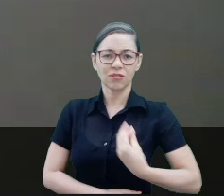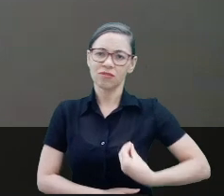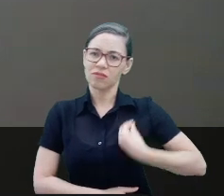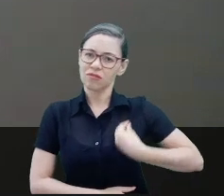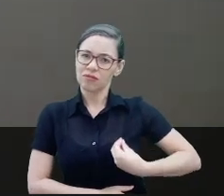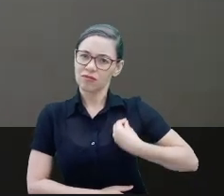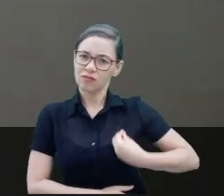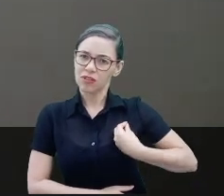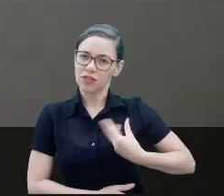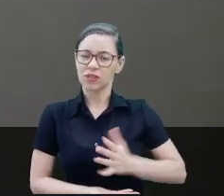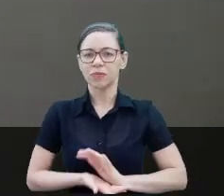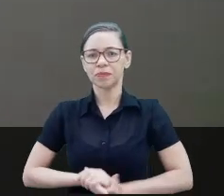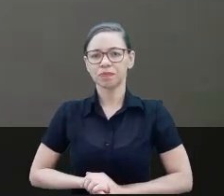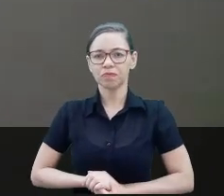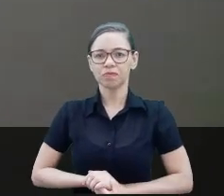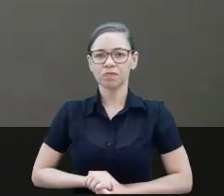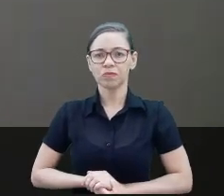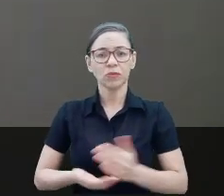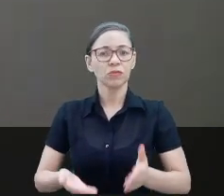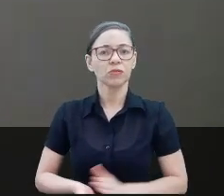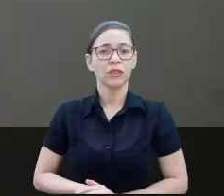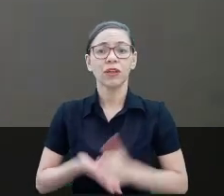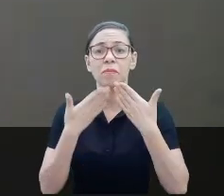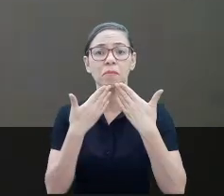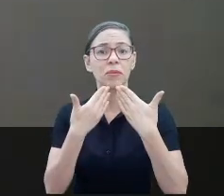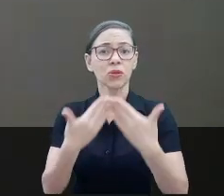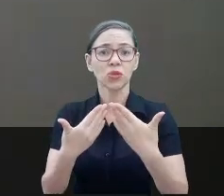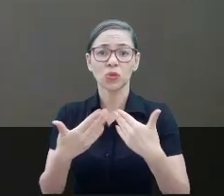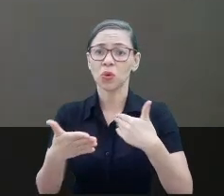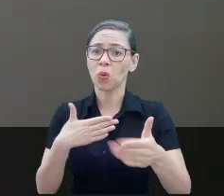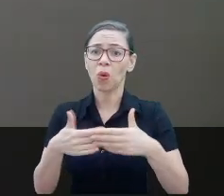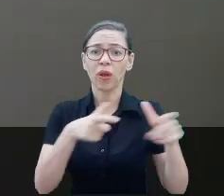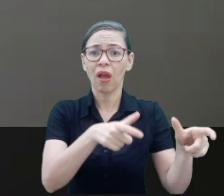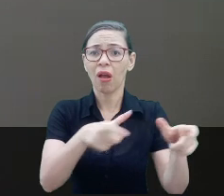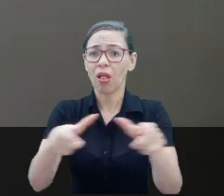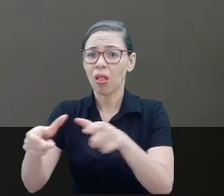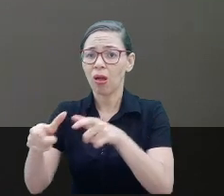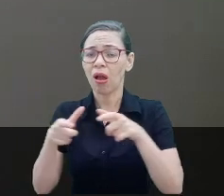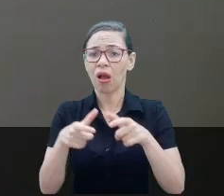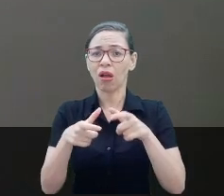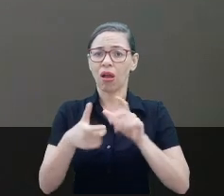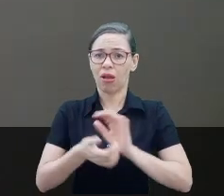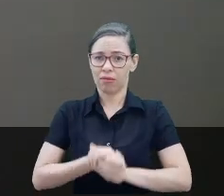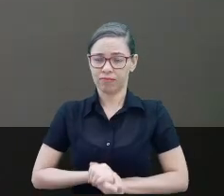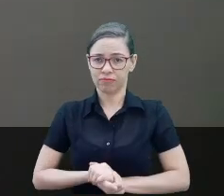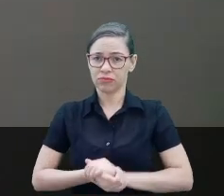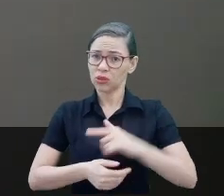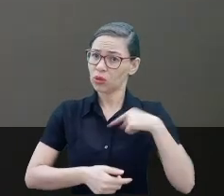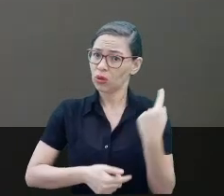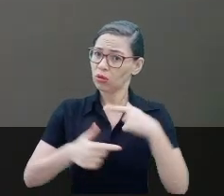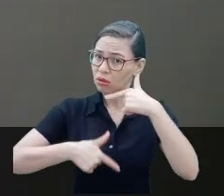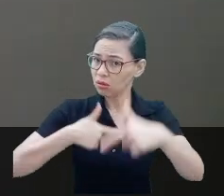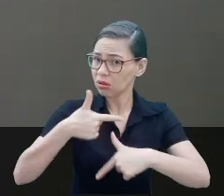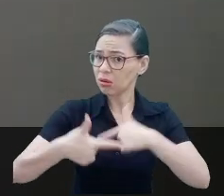sobre a vida, né, das pessoas trans, né, que chegam até nós através dos atendimentos, sejam eles dos mais